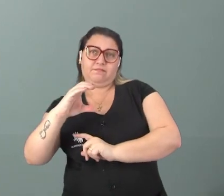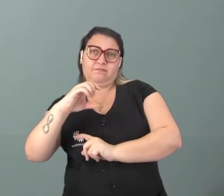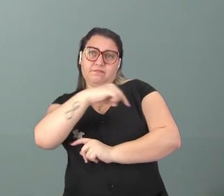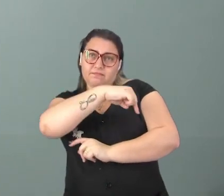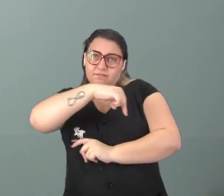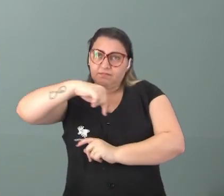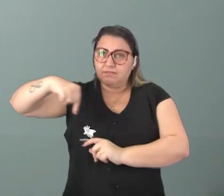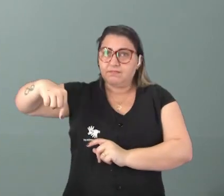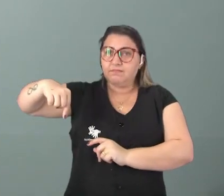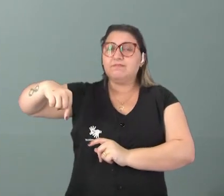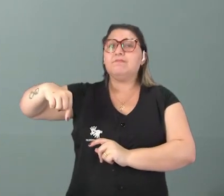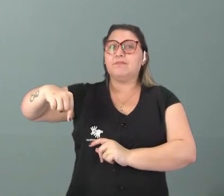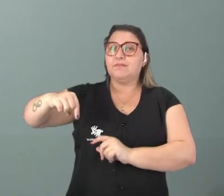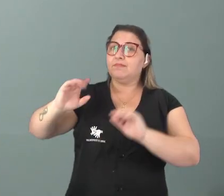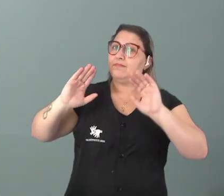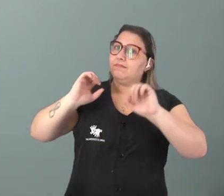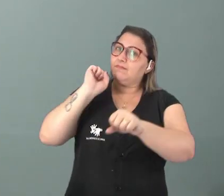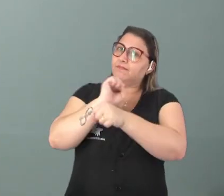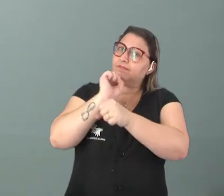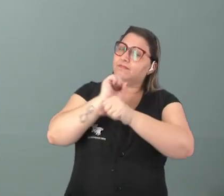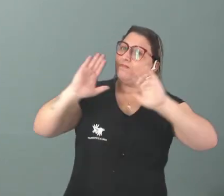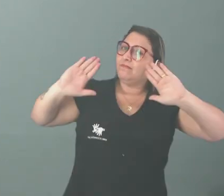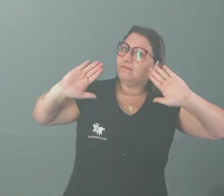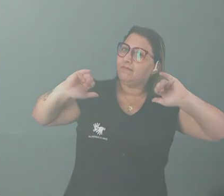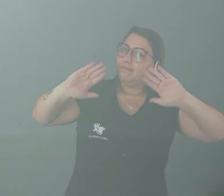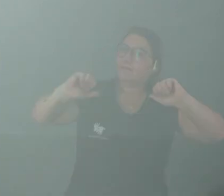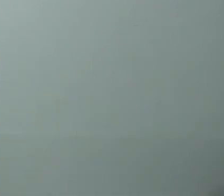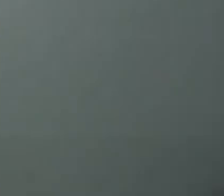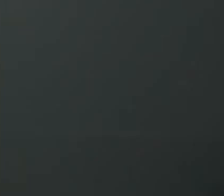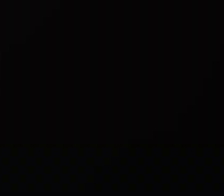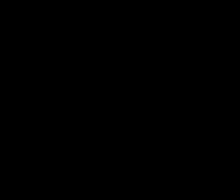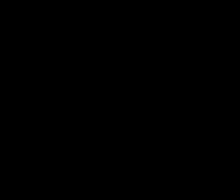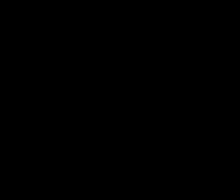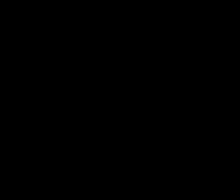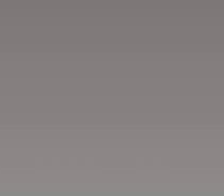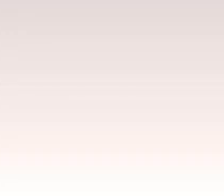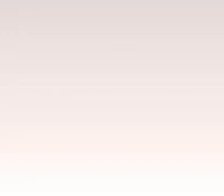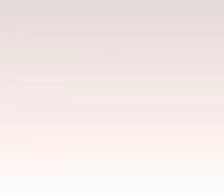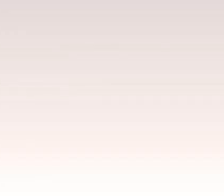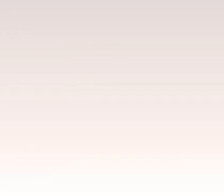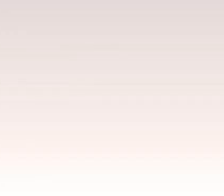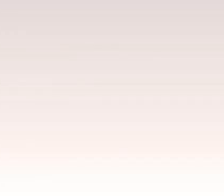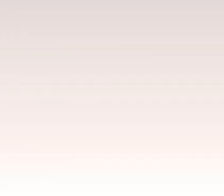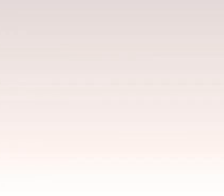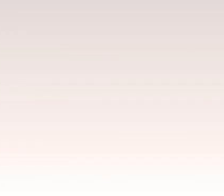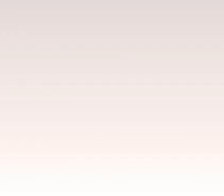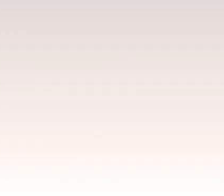está aparecendo aqui. Te aguardo. Tchau, tchau.